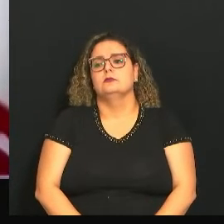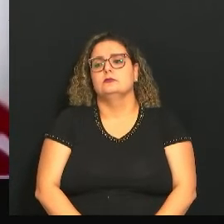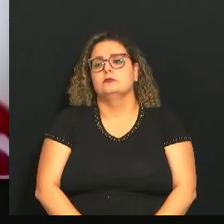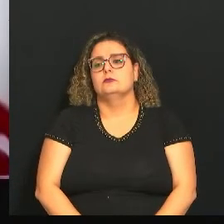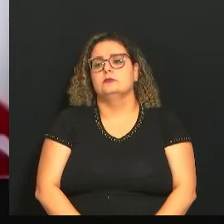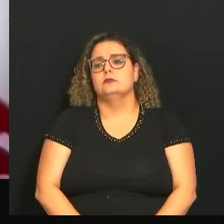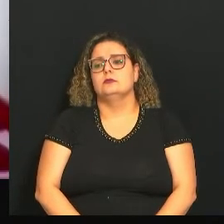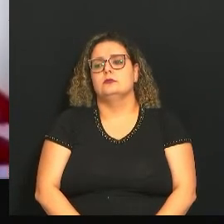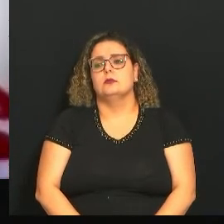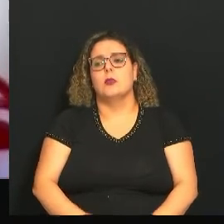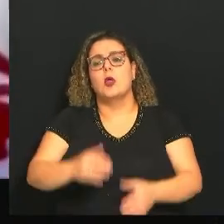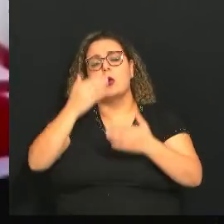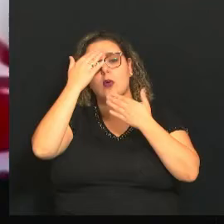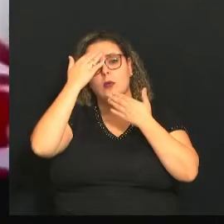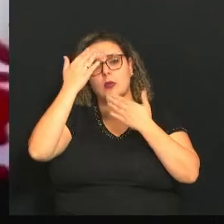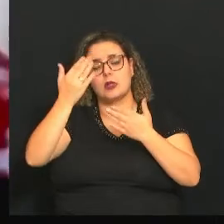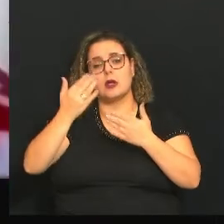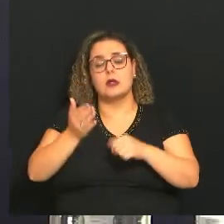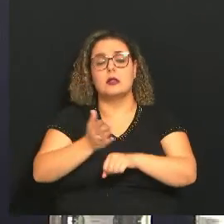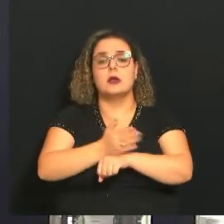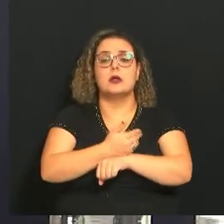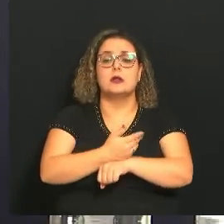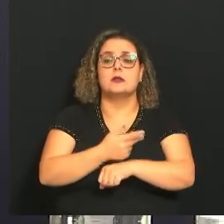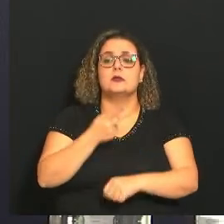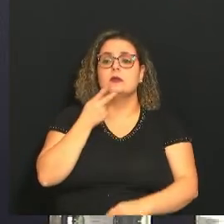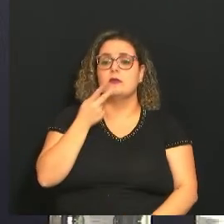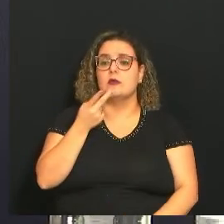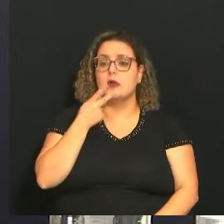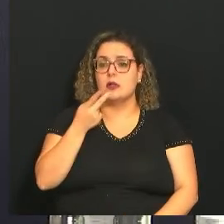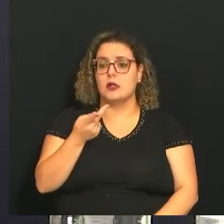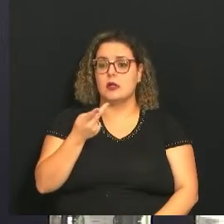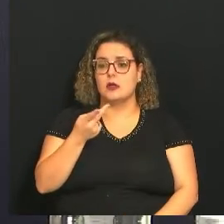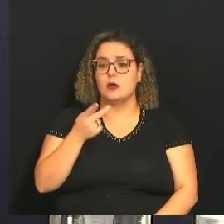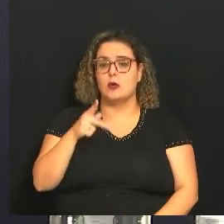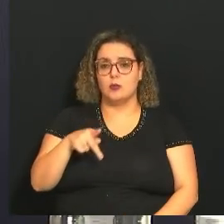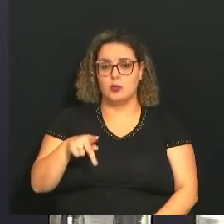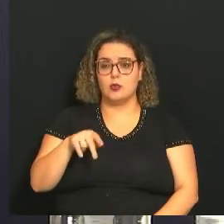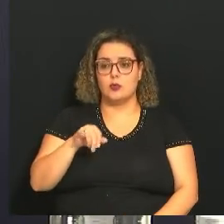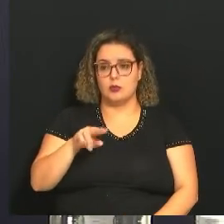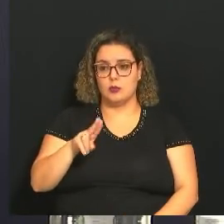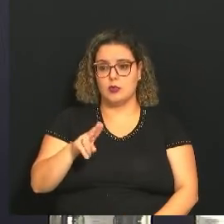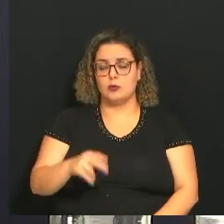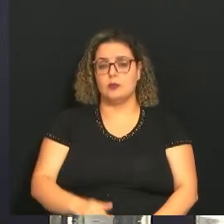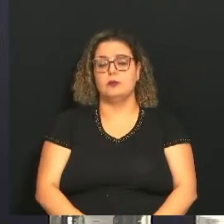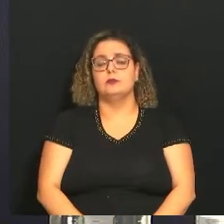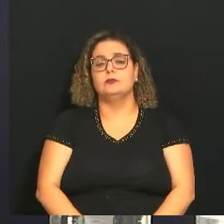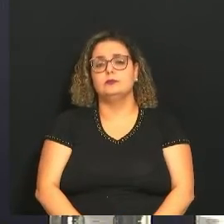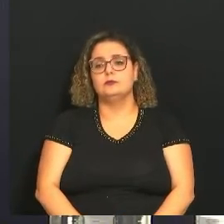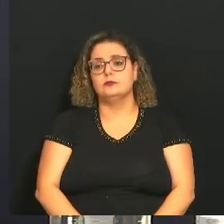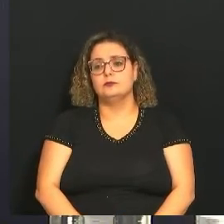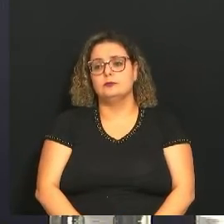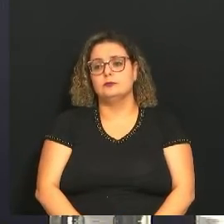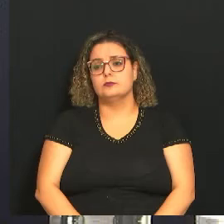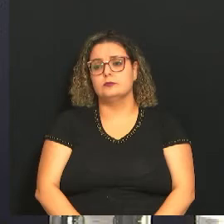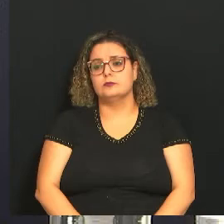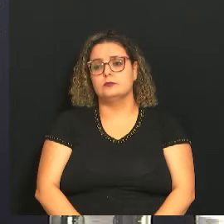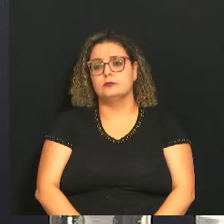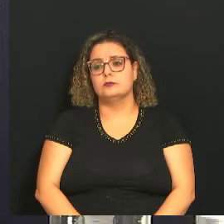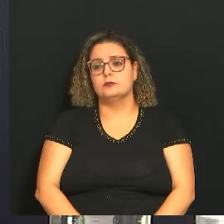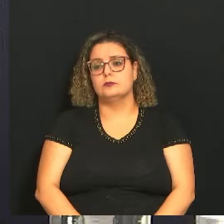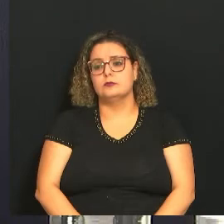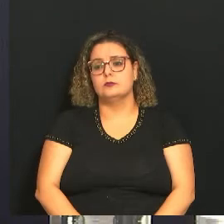Obrigada, Fernanda. Antes de eu passar aqui para o Pio, José Pio falar um pouquinho